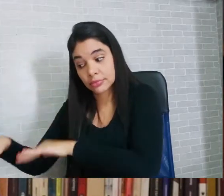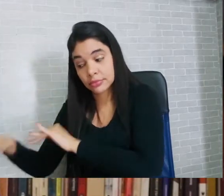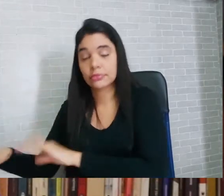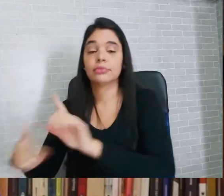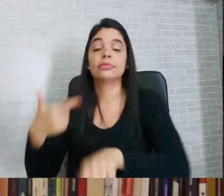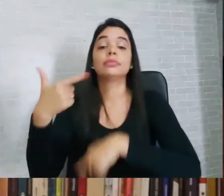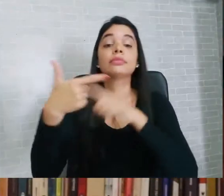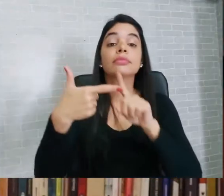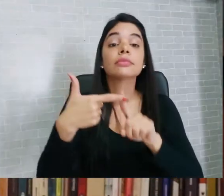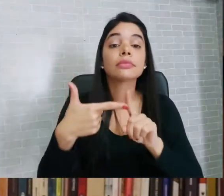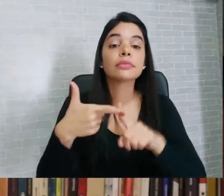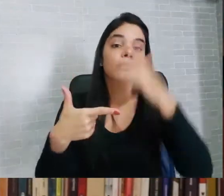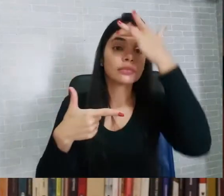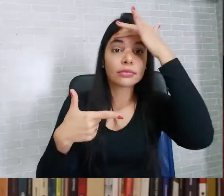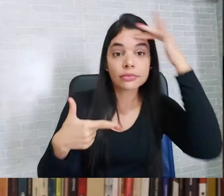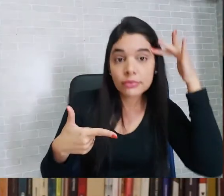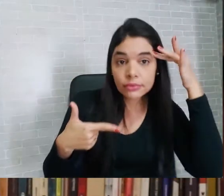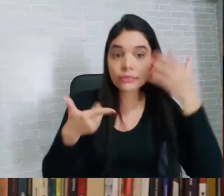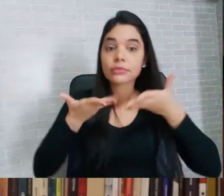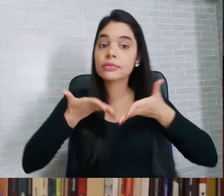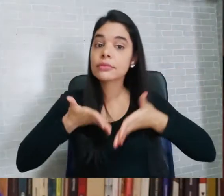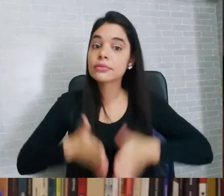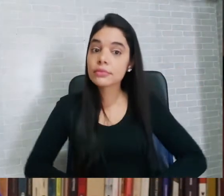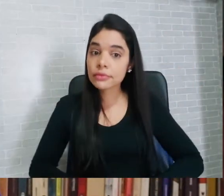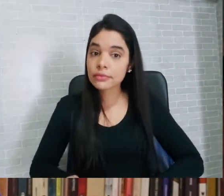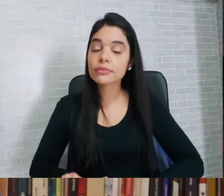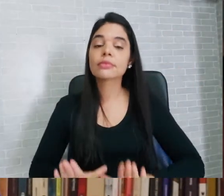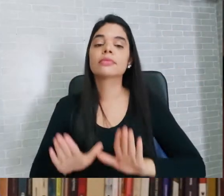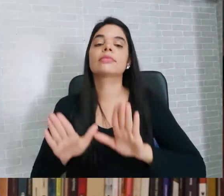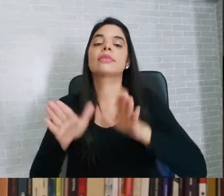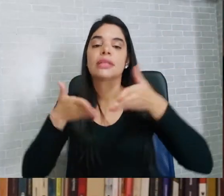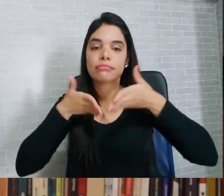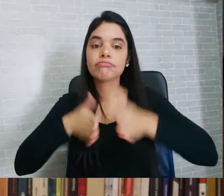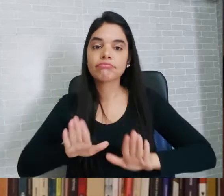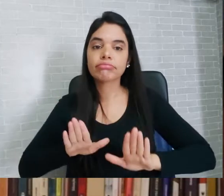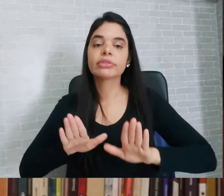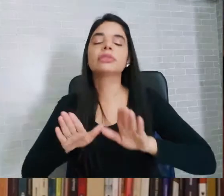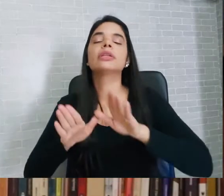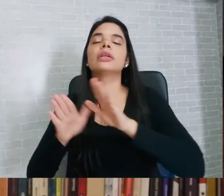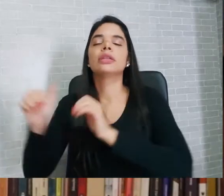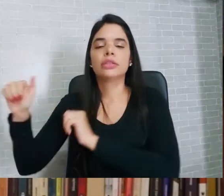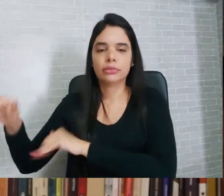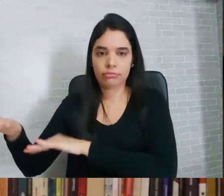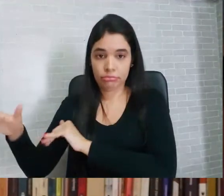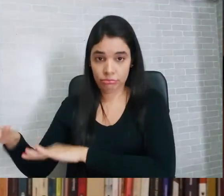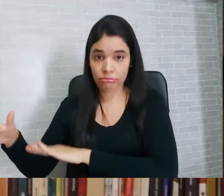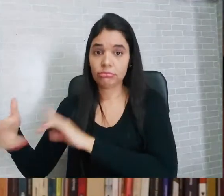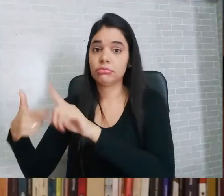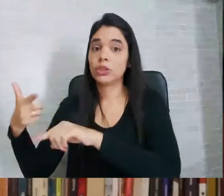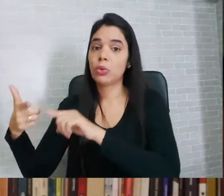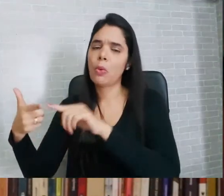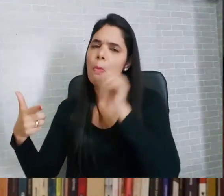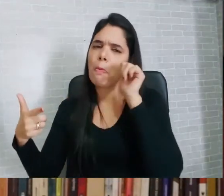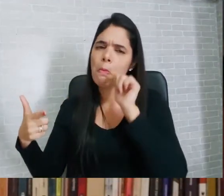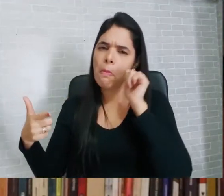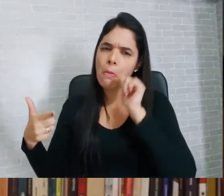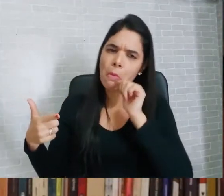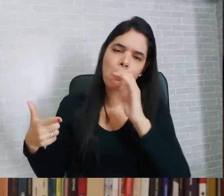caso, pessoas que são nascidas e criadas no departamento e cujo um dos pais é de origem